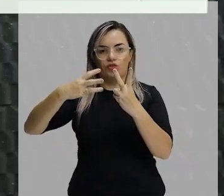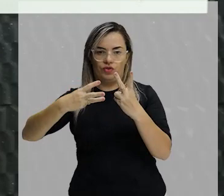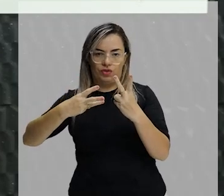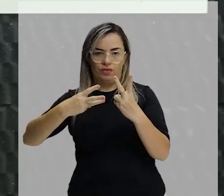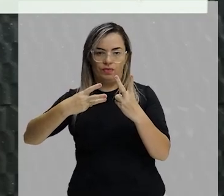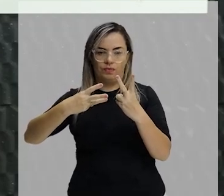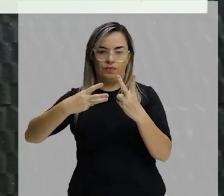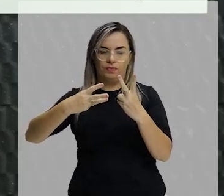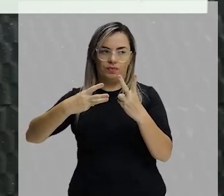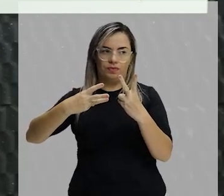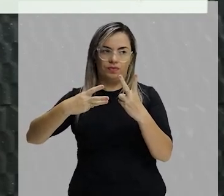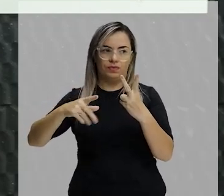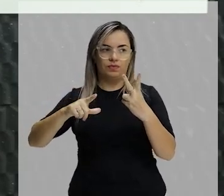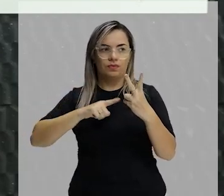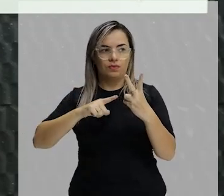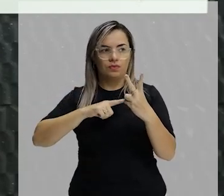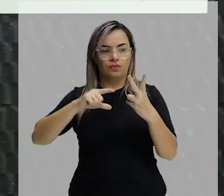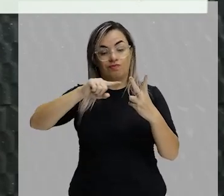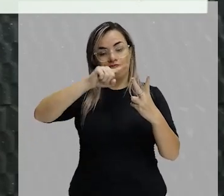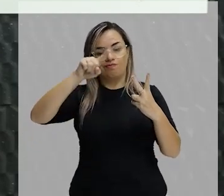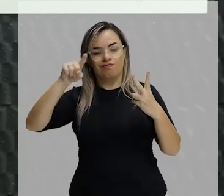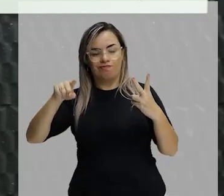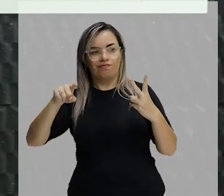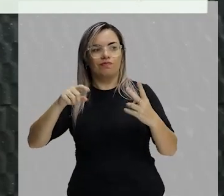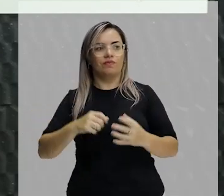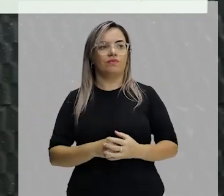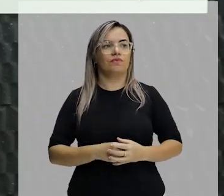Certo? Então, você vai ter que a diagonal